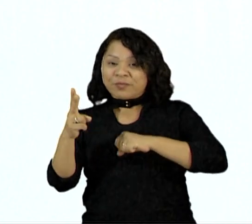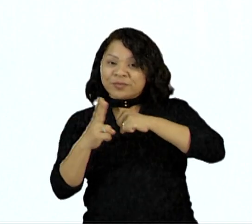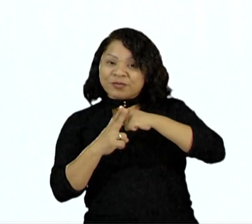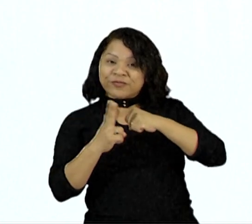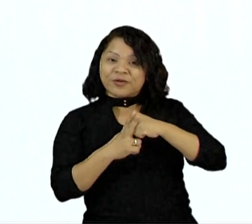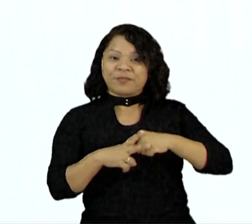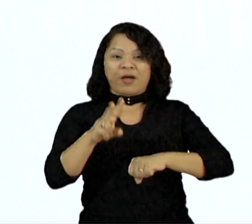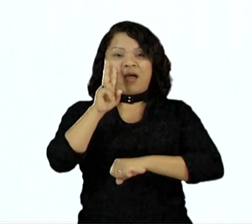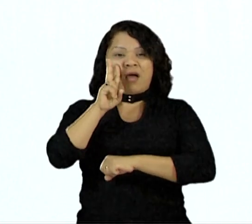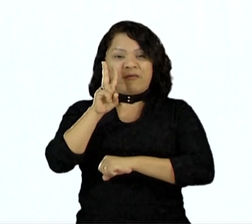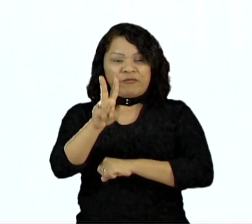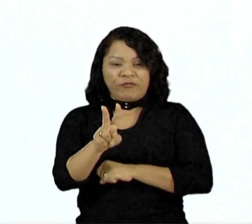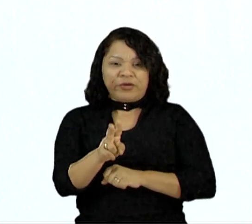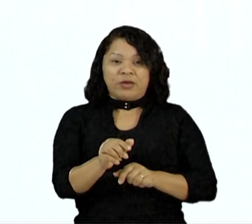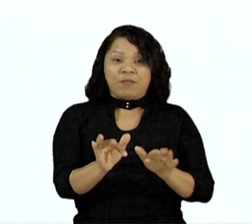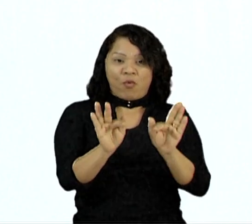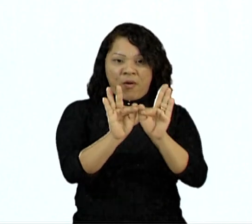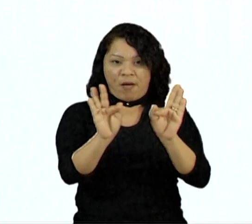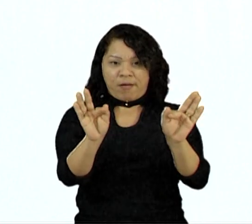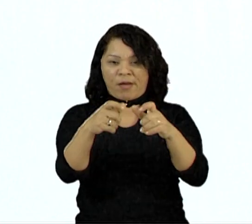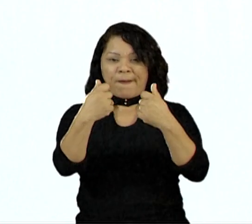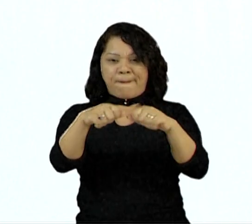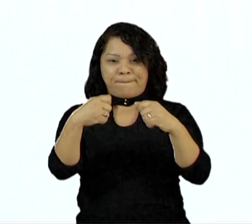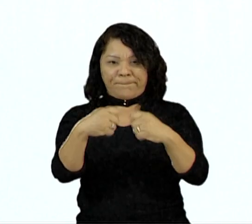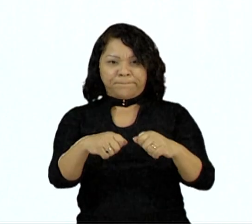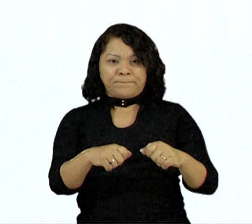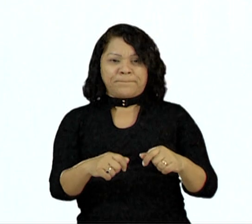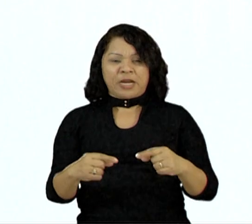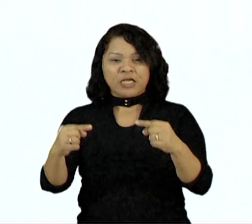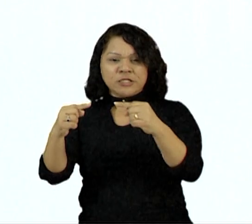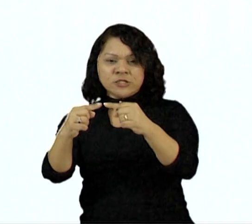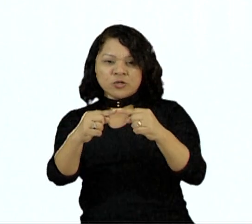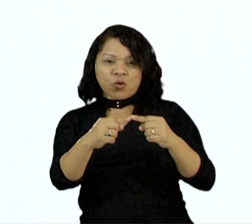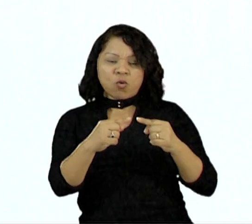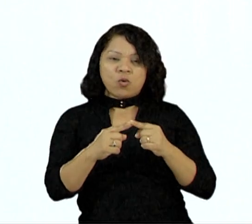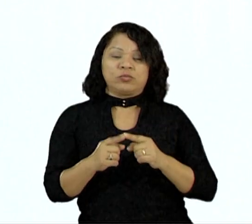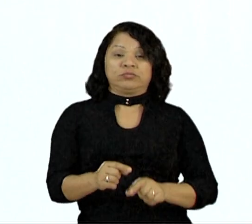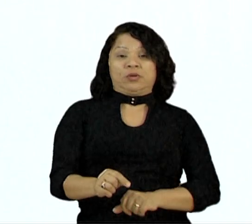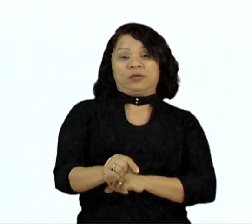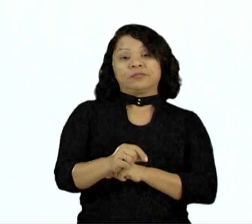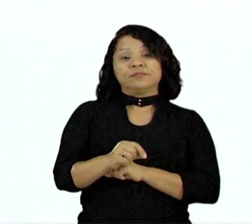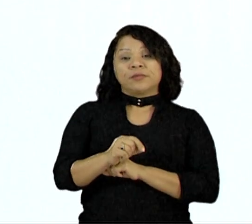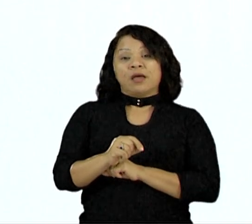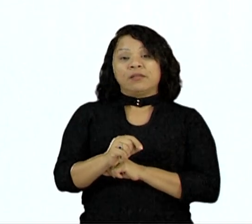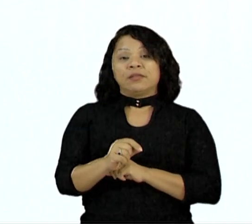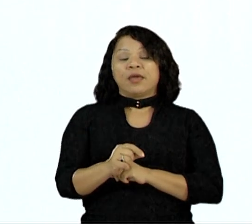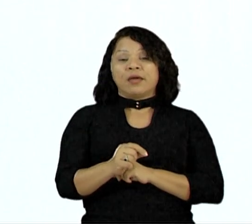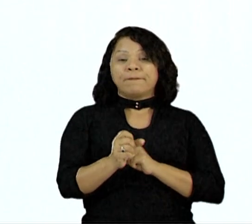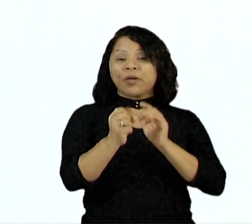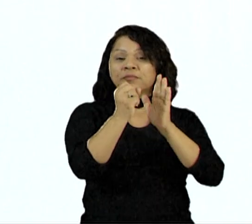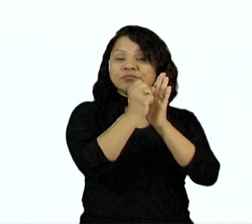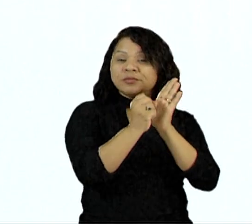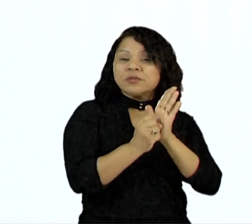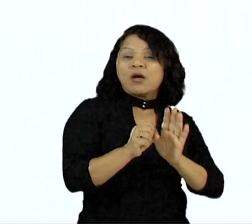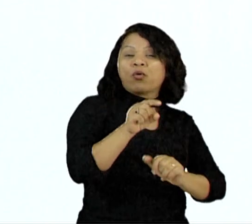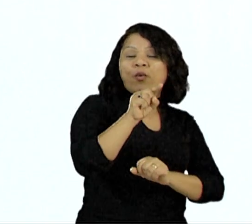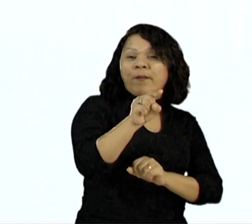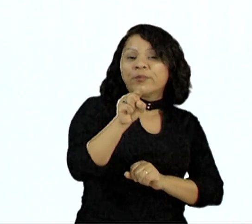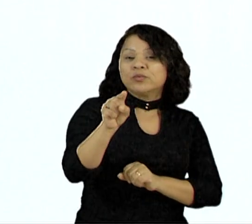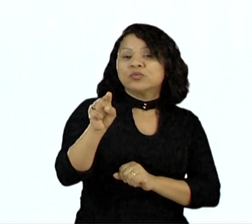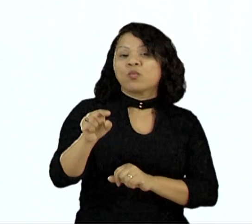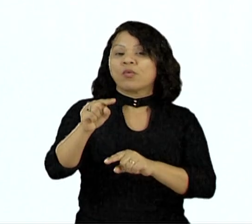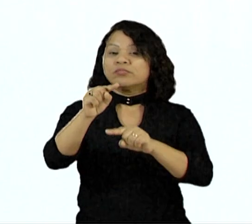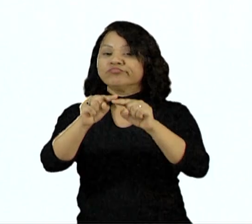elas precisam concordar de acordo com o verbo. Pontuação é um recurso da